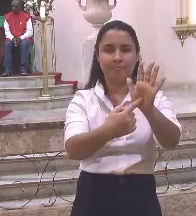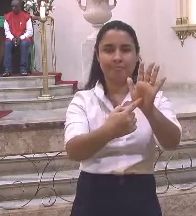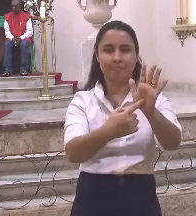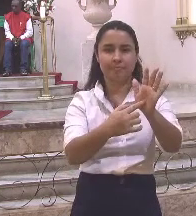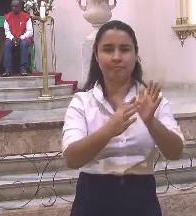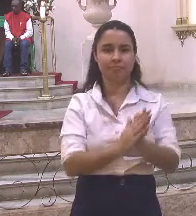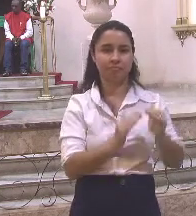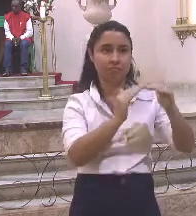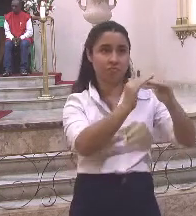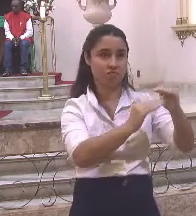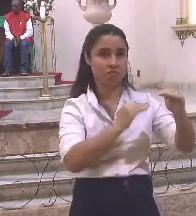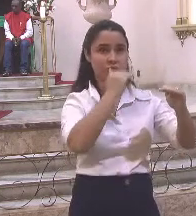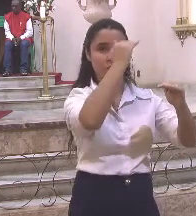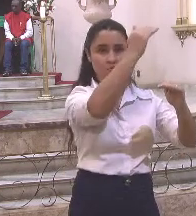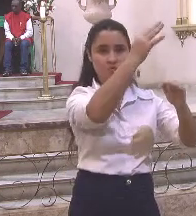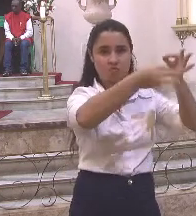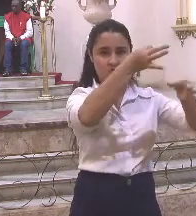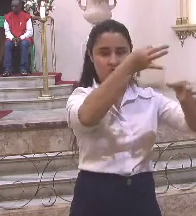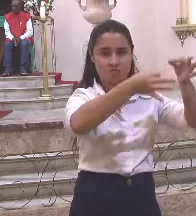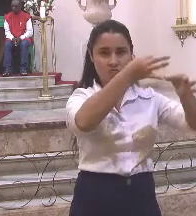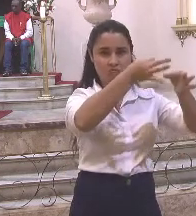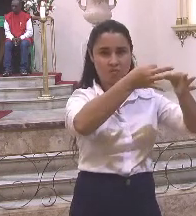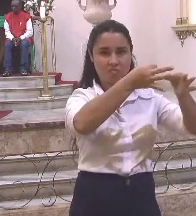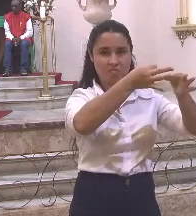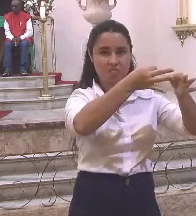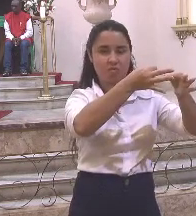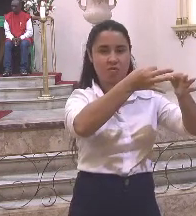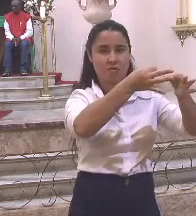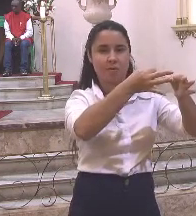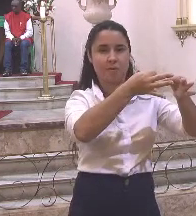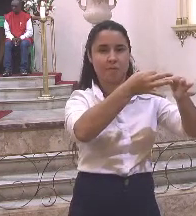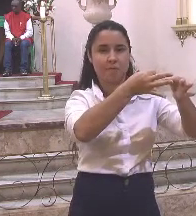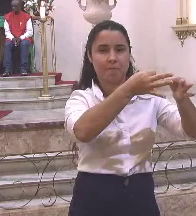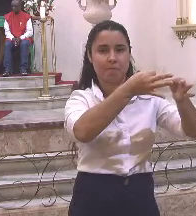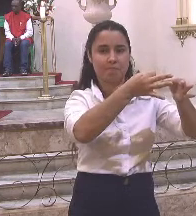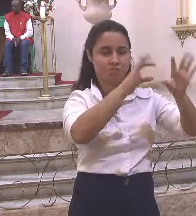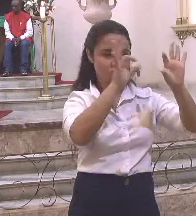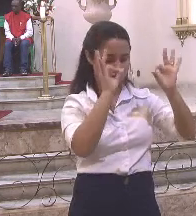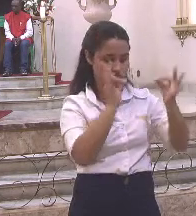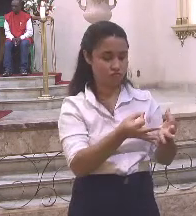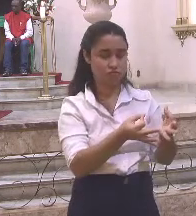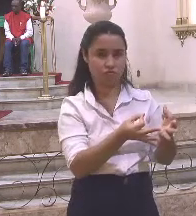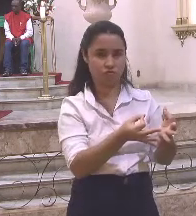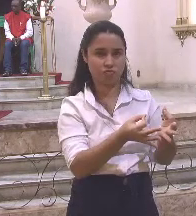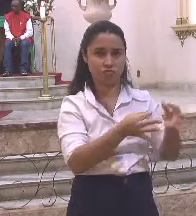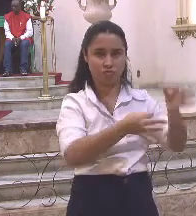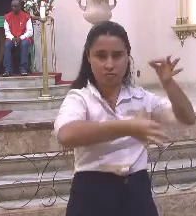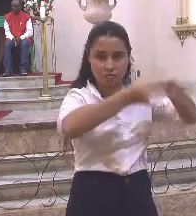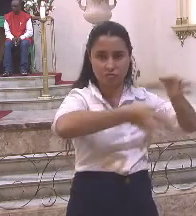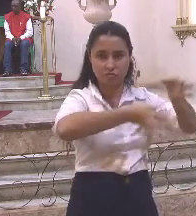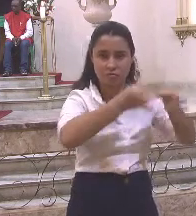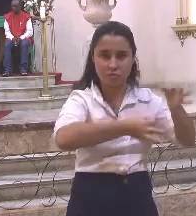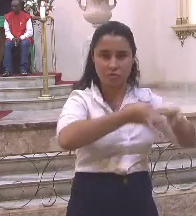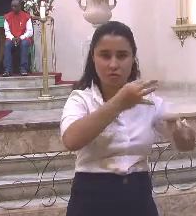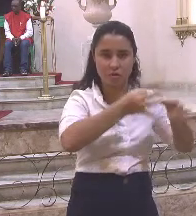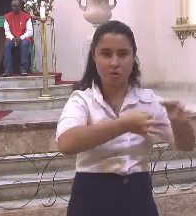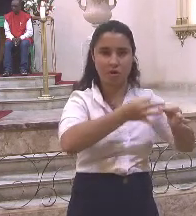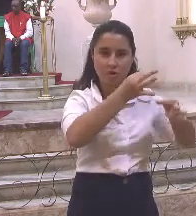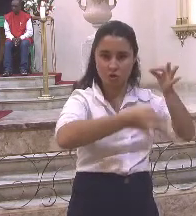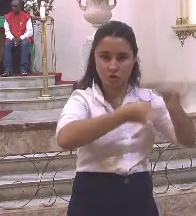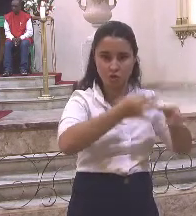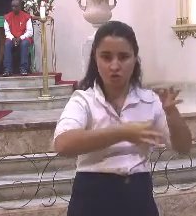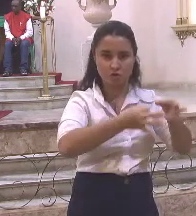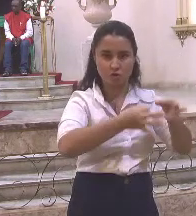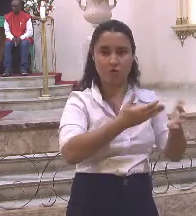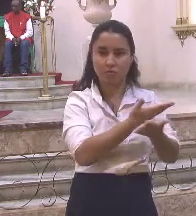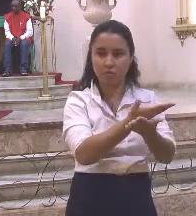não age assim. O justo juiz julga a causa daqueles